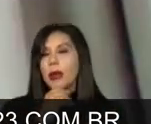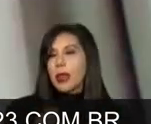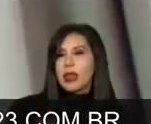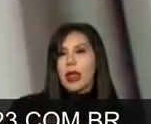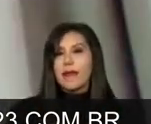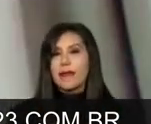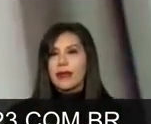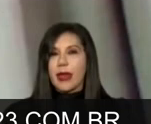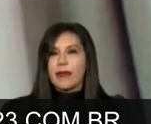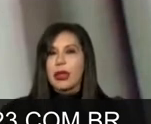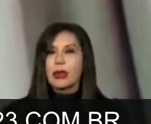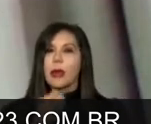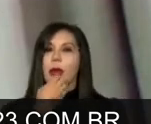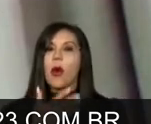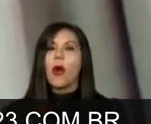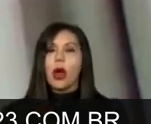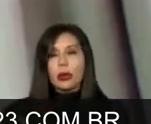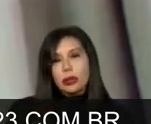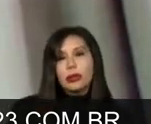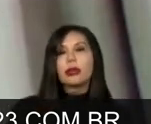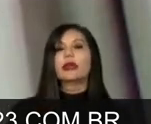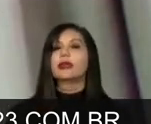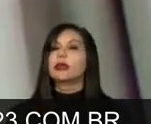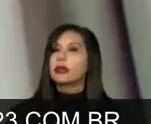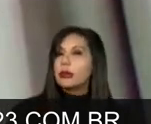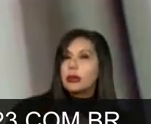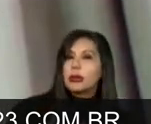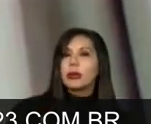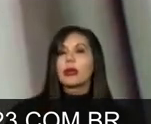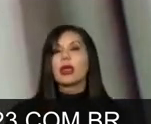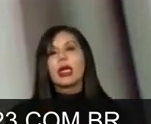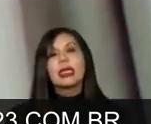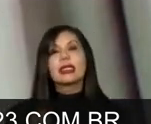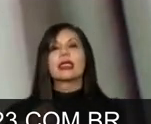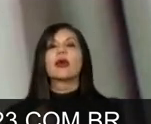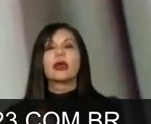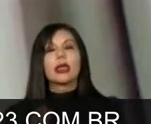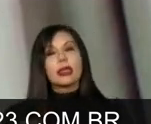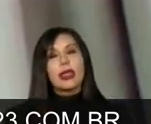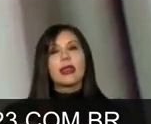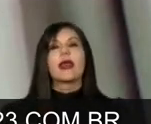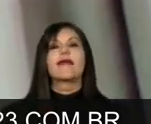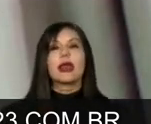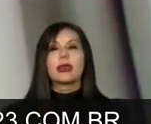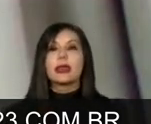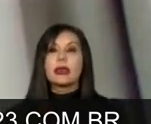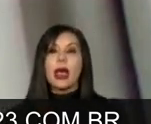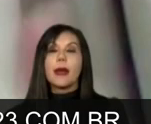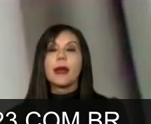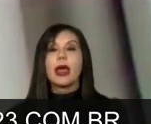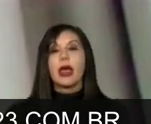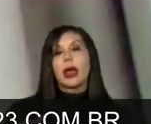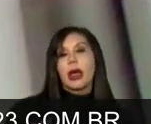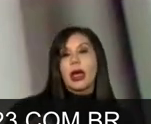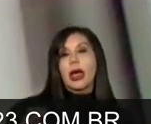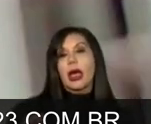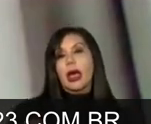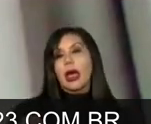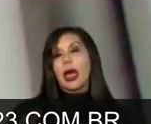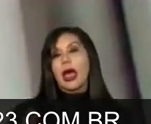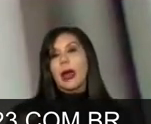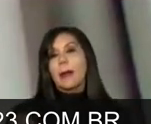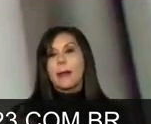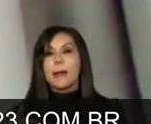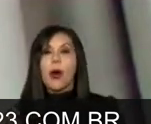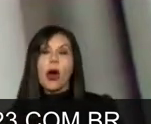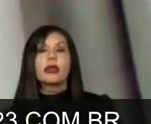que acrescenta essa confiança na defesa e também com os rebotes, com o atleticismo, e